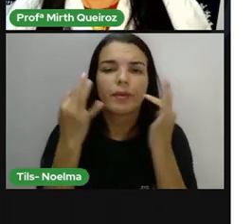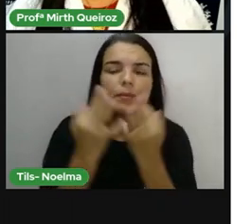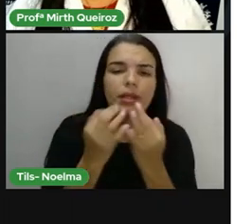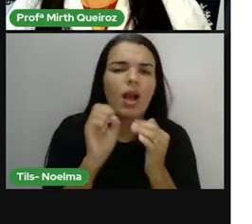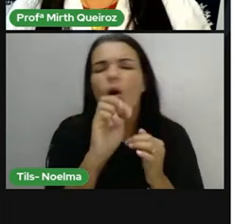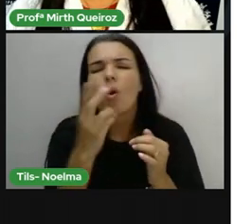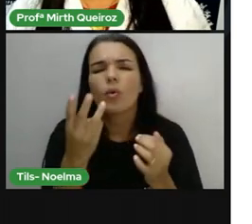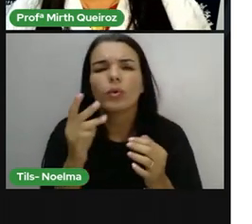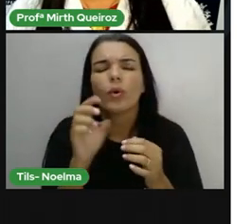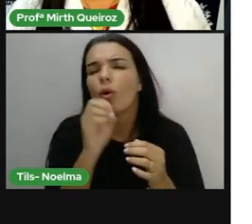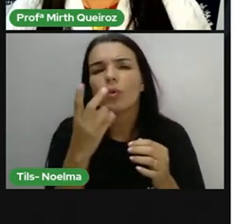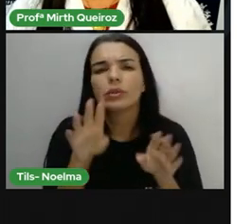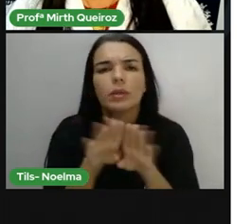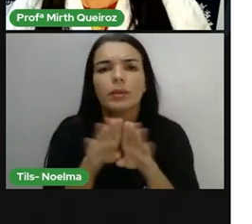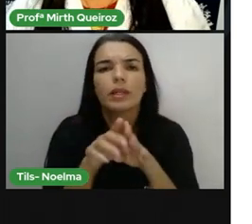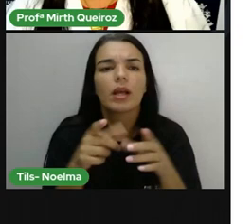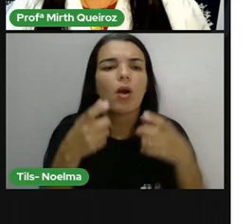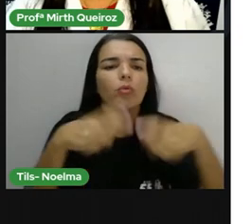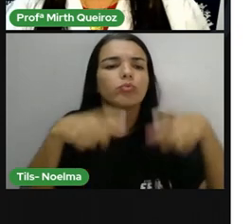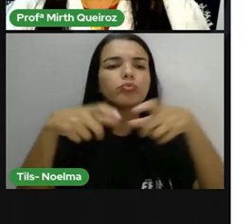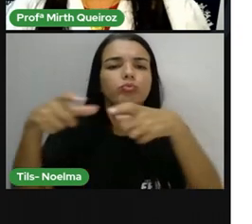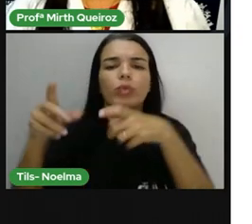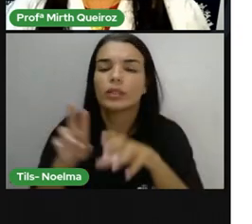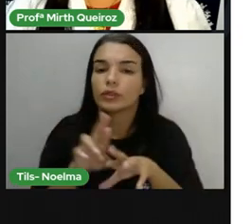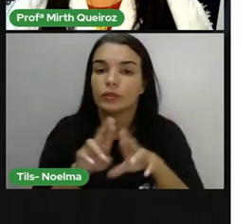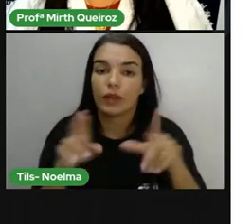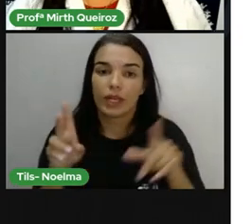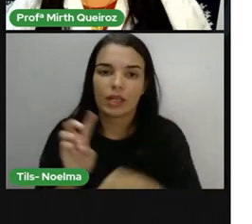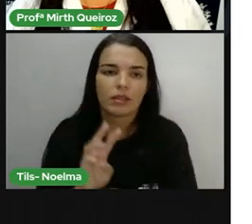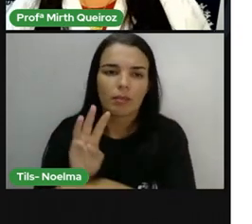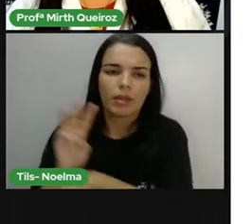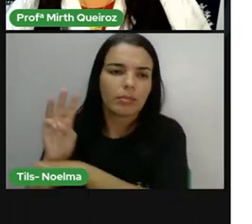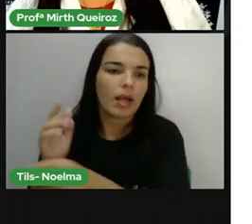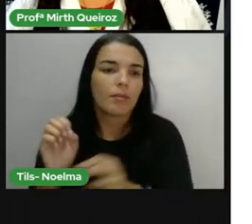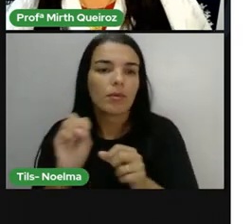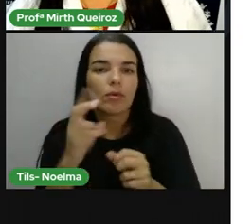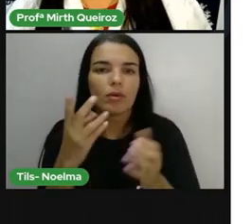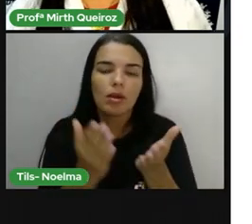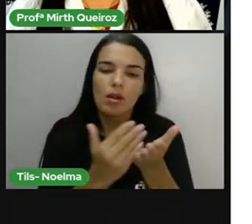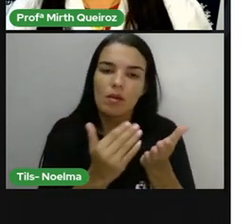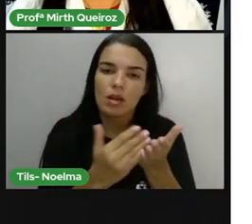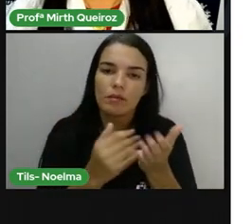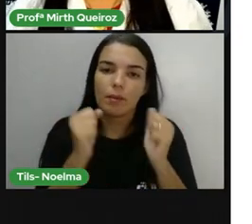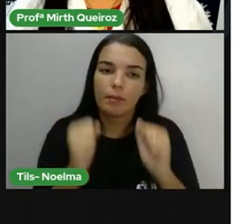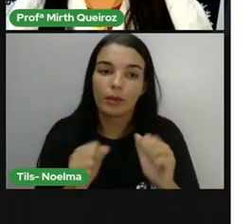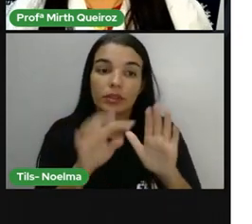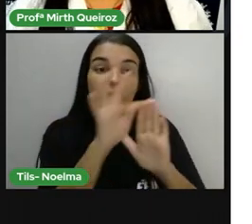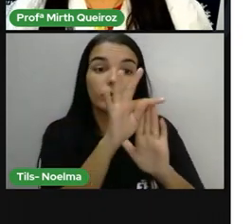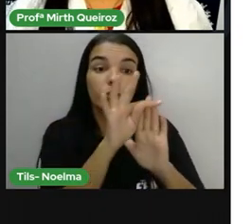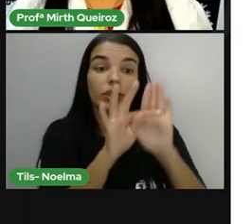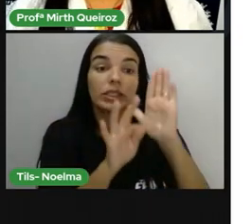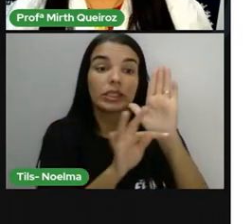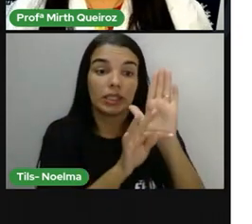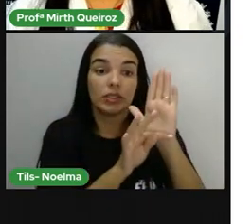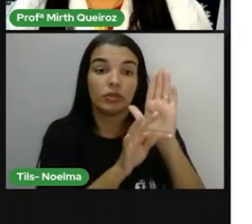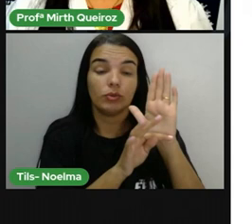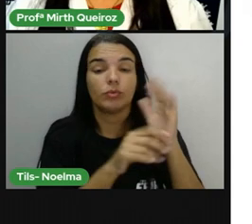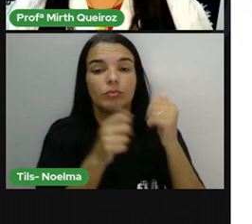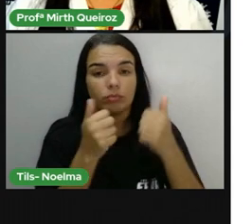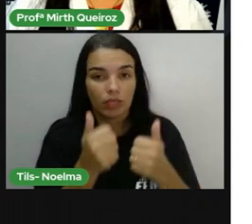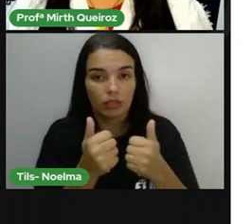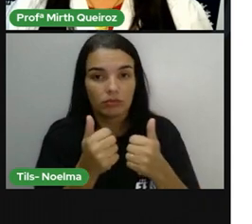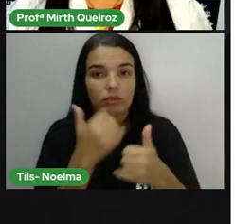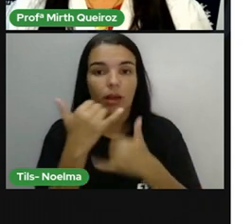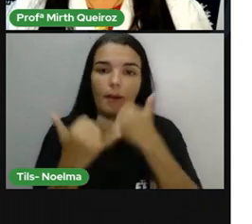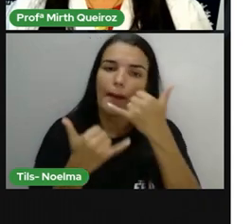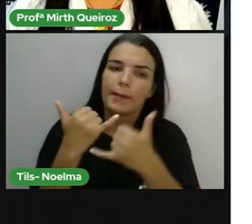fontes, caso tenha em casa, certo? Então, vocês vão produzir um texto contando aí sobre uma brincadeira, uma dança